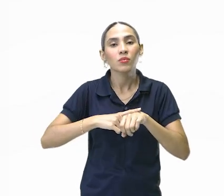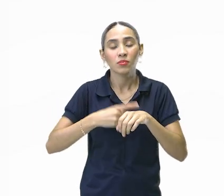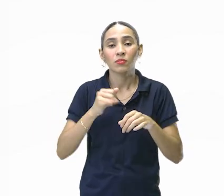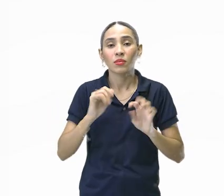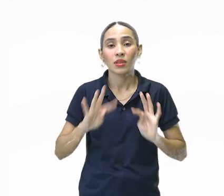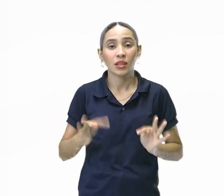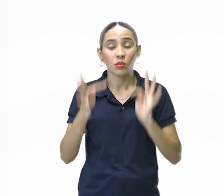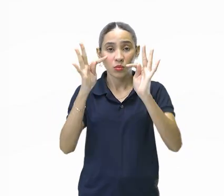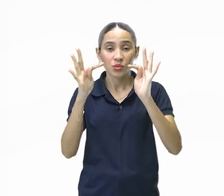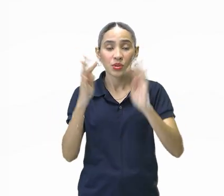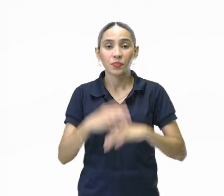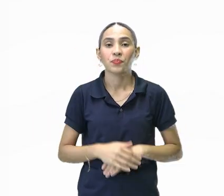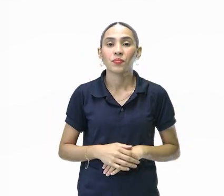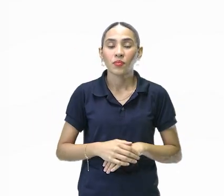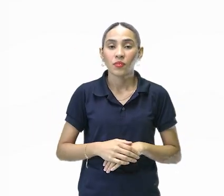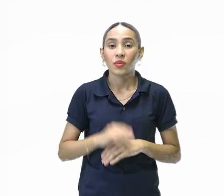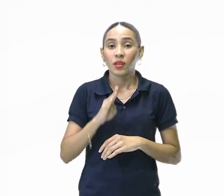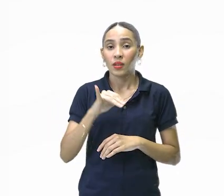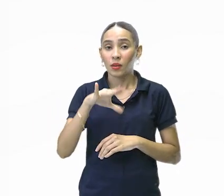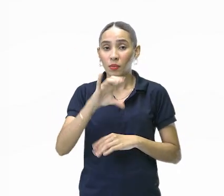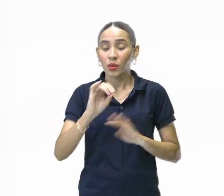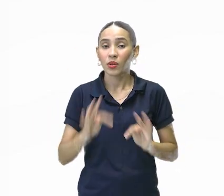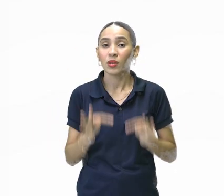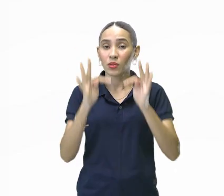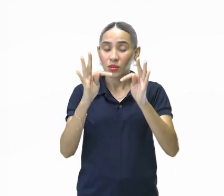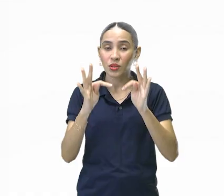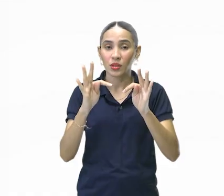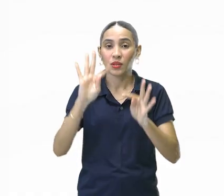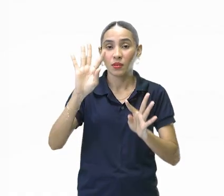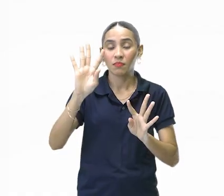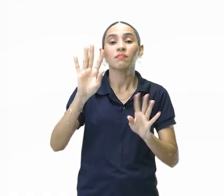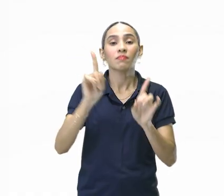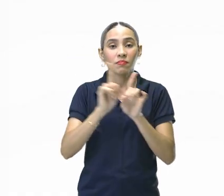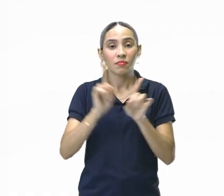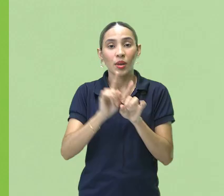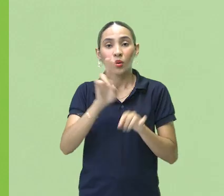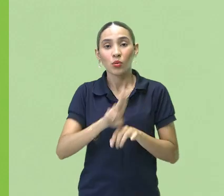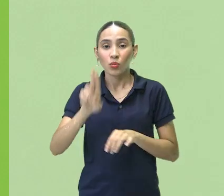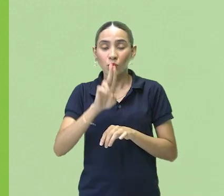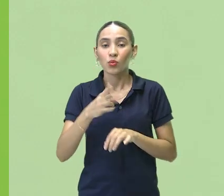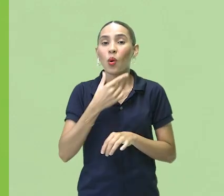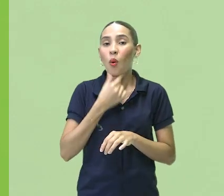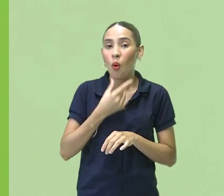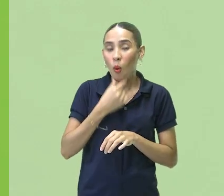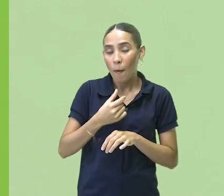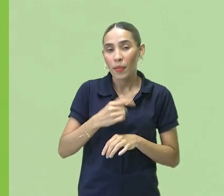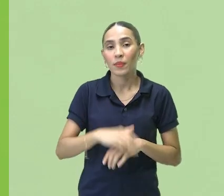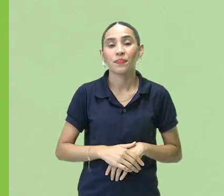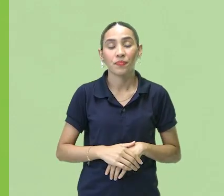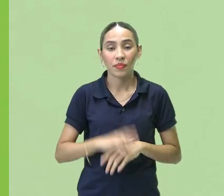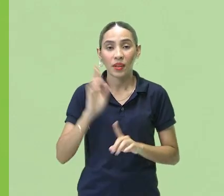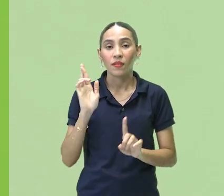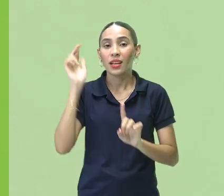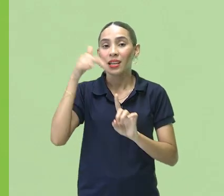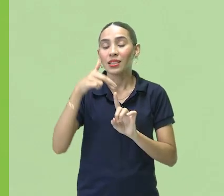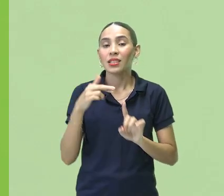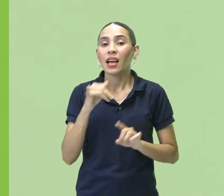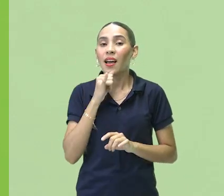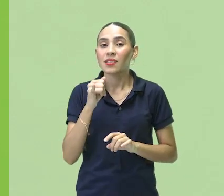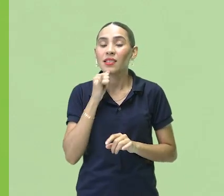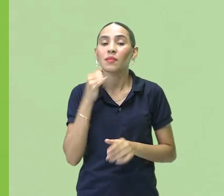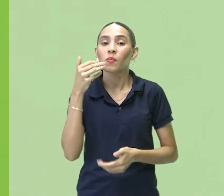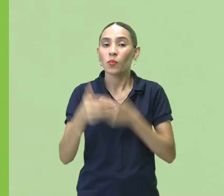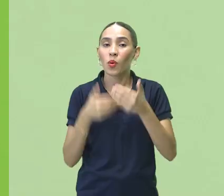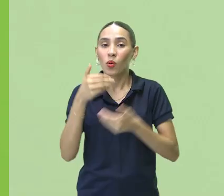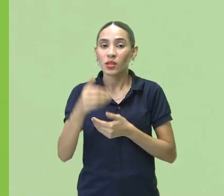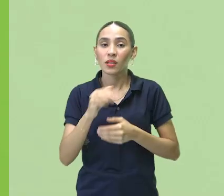da tecnologia, a biotecnologia foi incorporada na prática do homem, né? No que diz respeito, por exemplo, ao processo